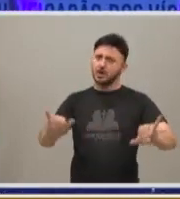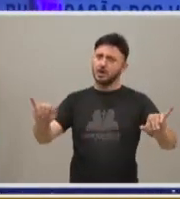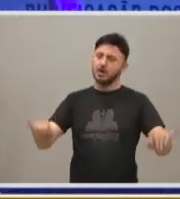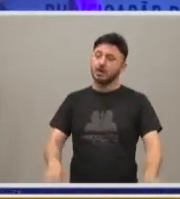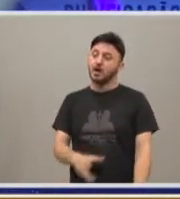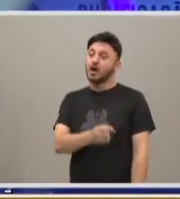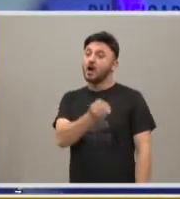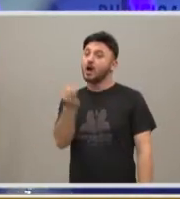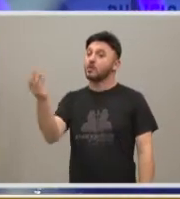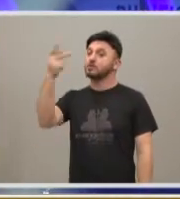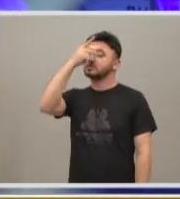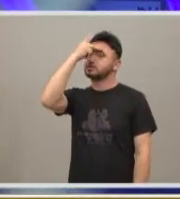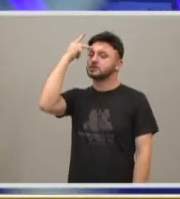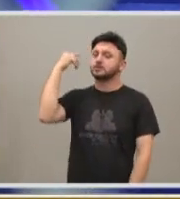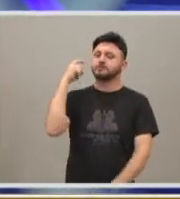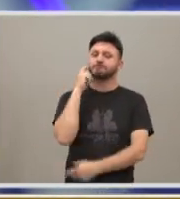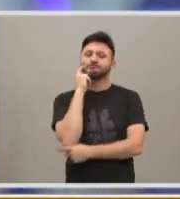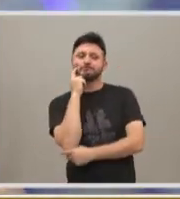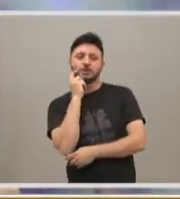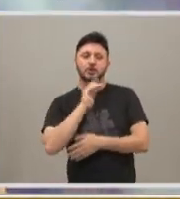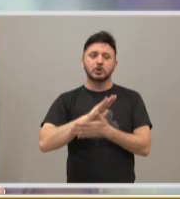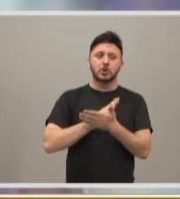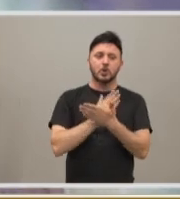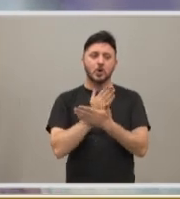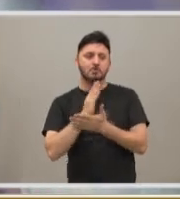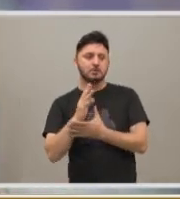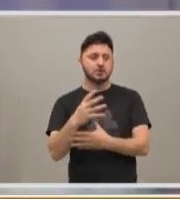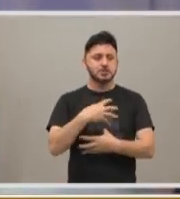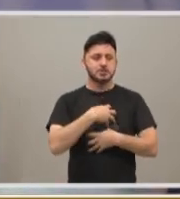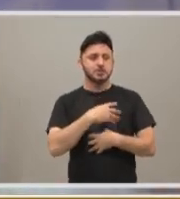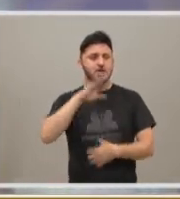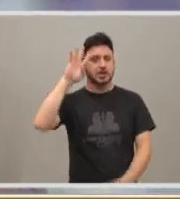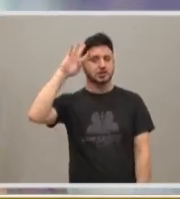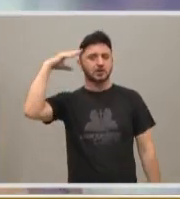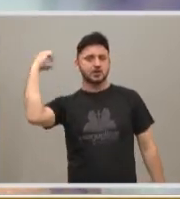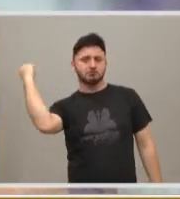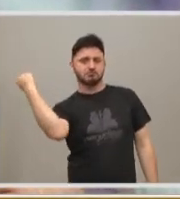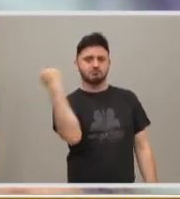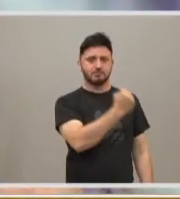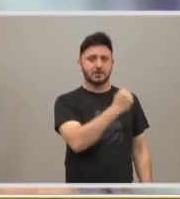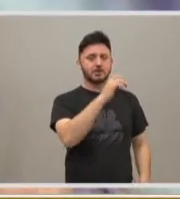denunciar mexeu na posição de alguns